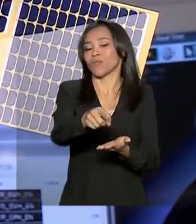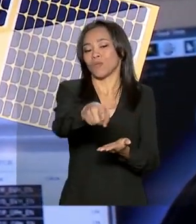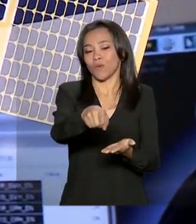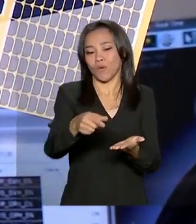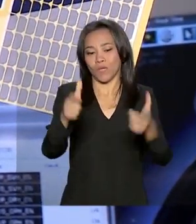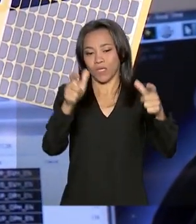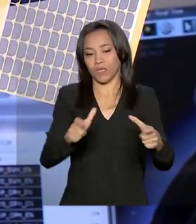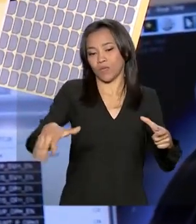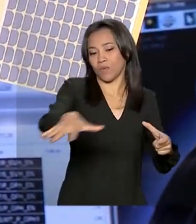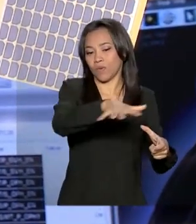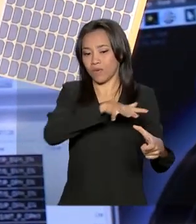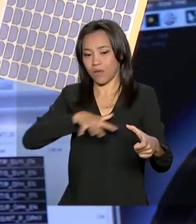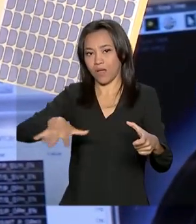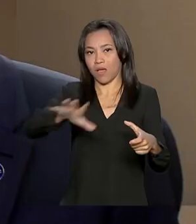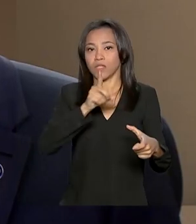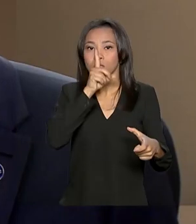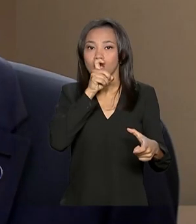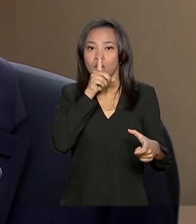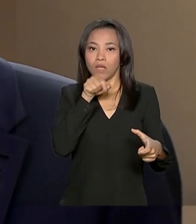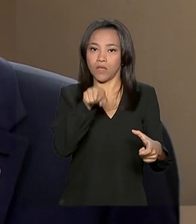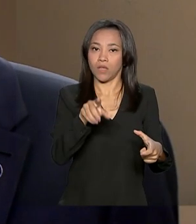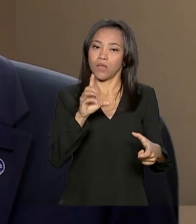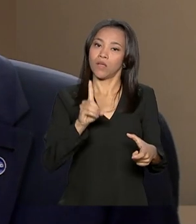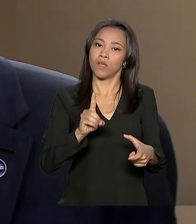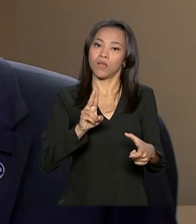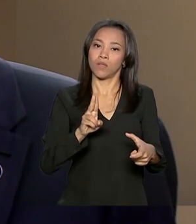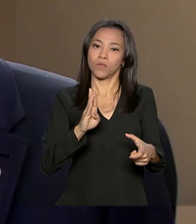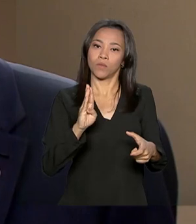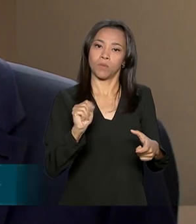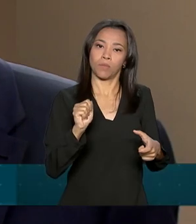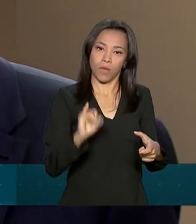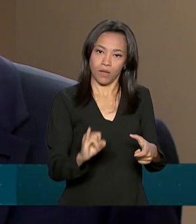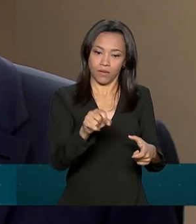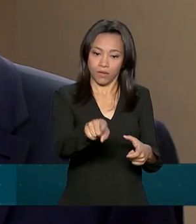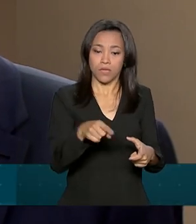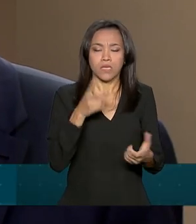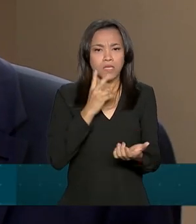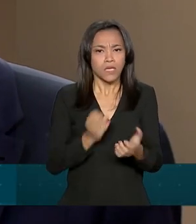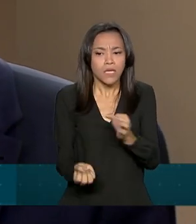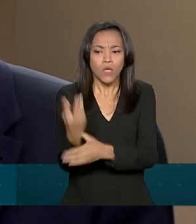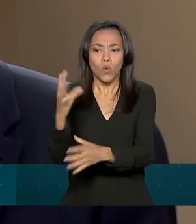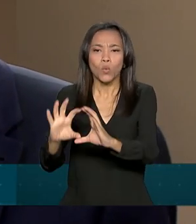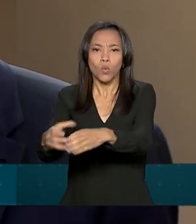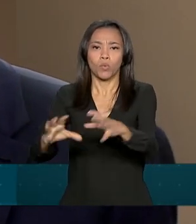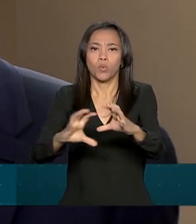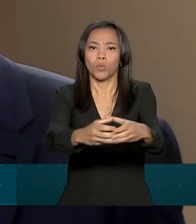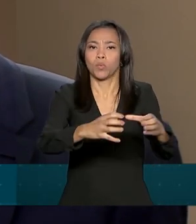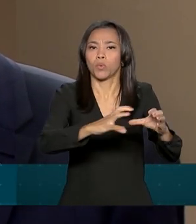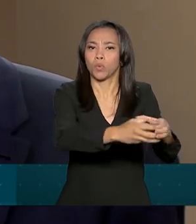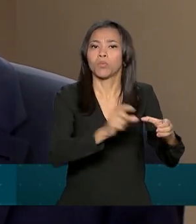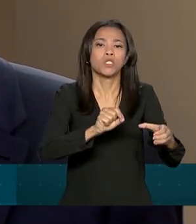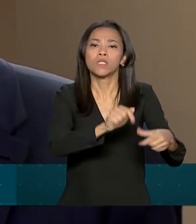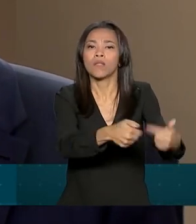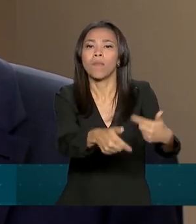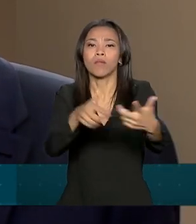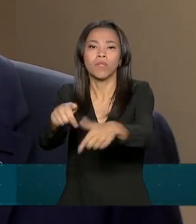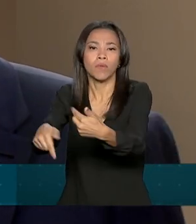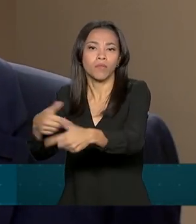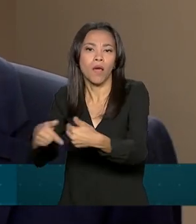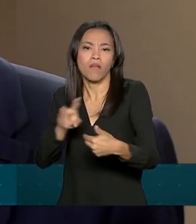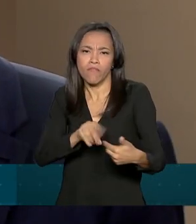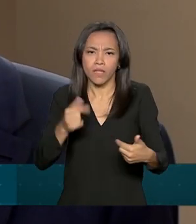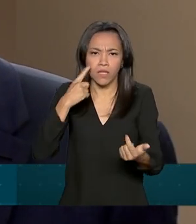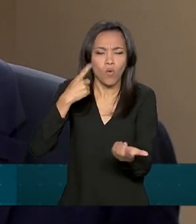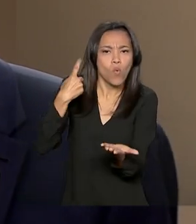tecnologia avançada de do bairro cada das reuniões os montou um grupo de trabalho cada uma está implementando um grande contra um